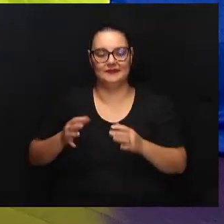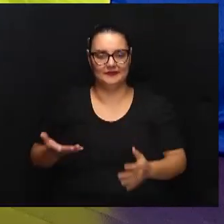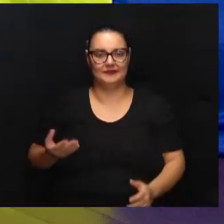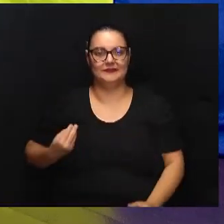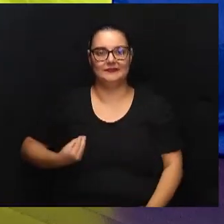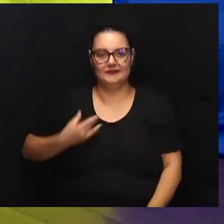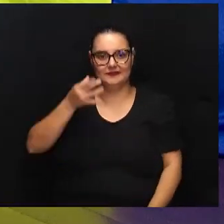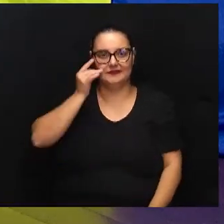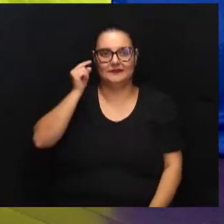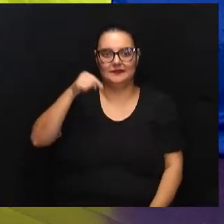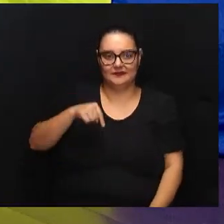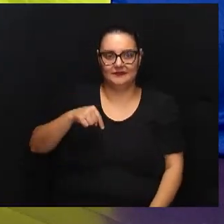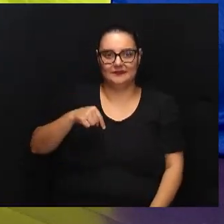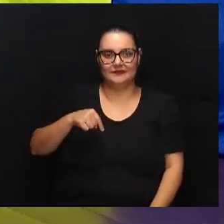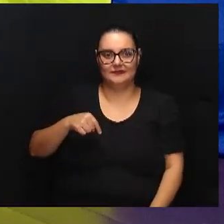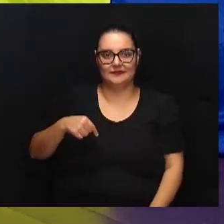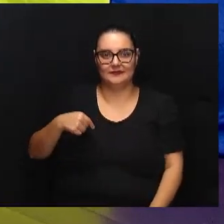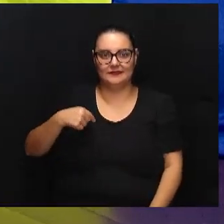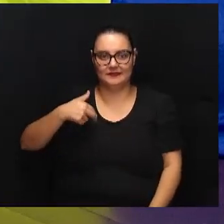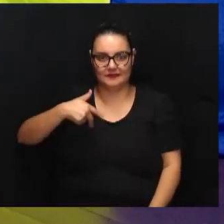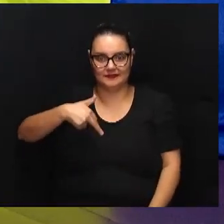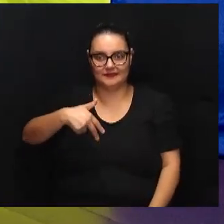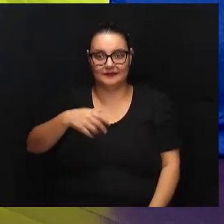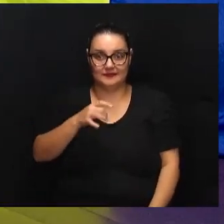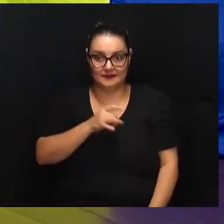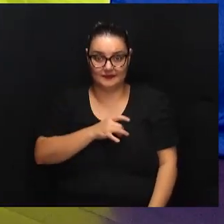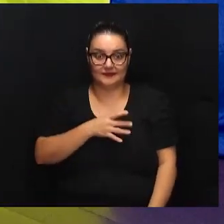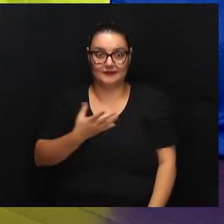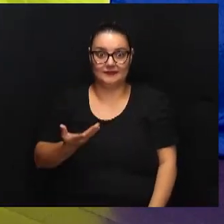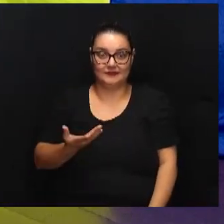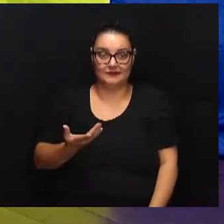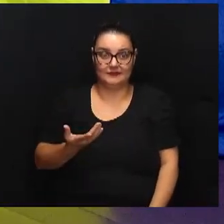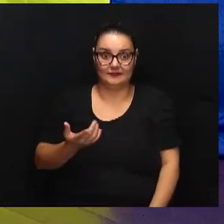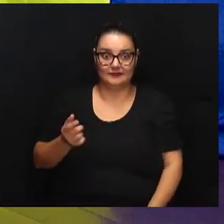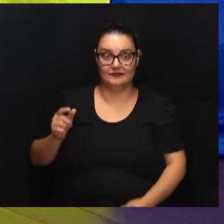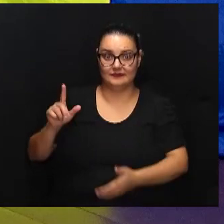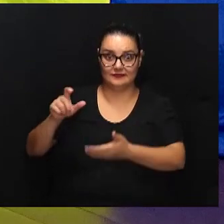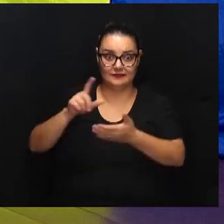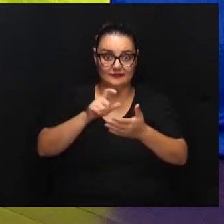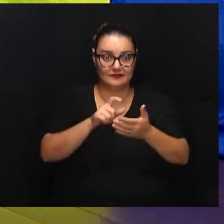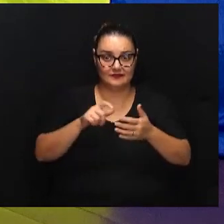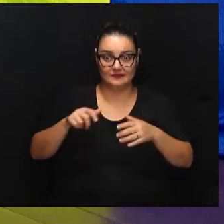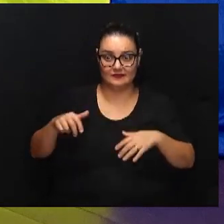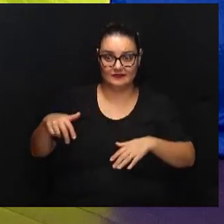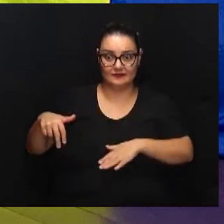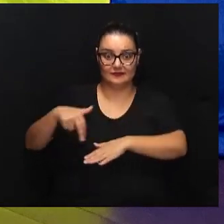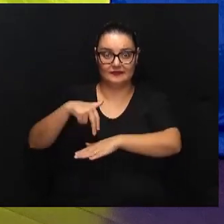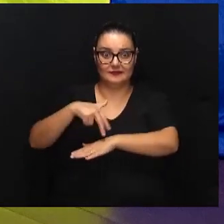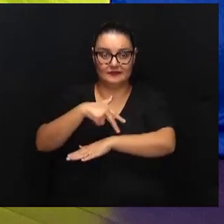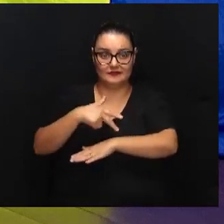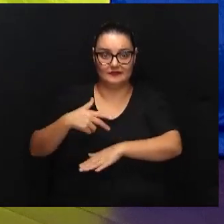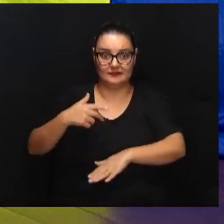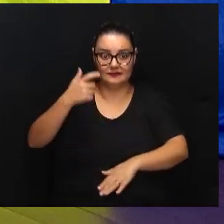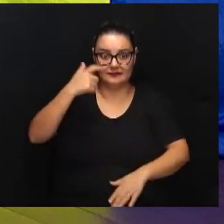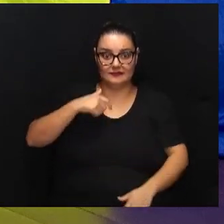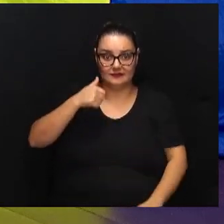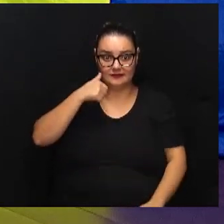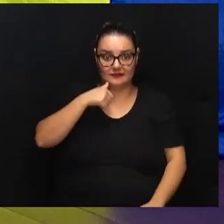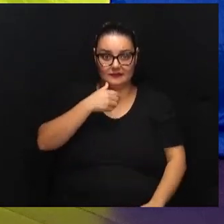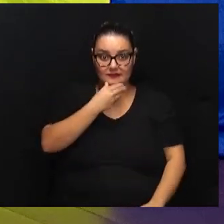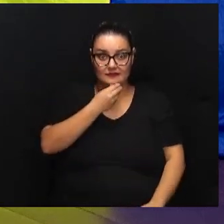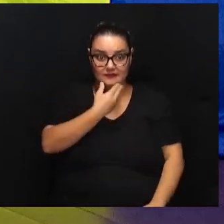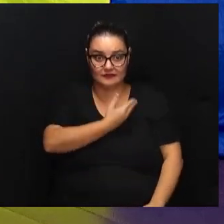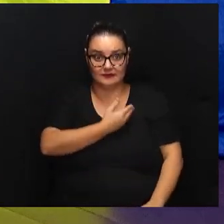mas eu não estava na organização. Na verdade, eu fui com muito medo, então eu vi gente tirando foto, eu fui pela